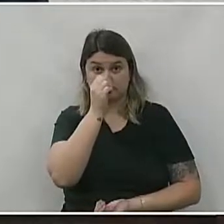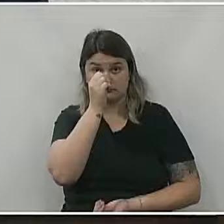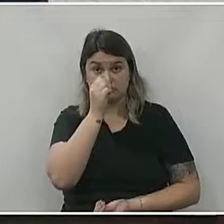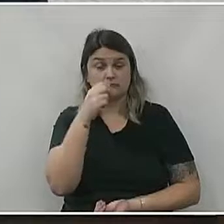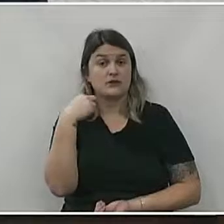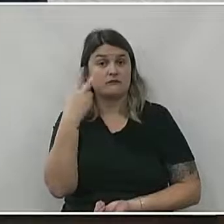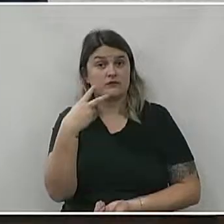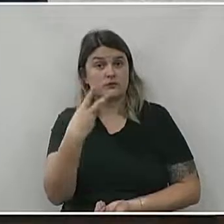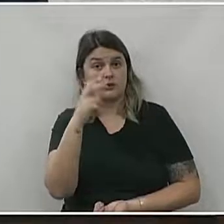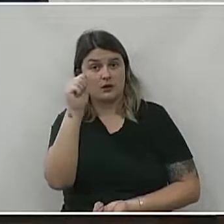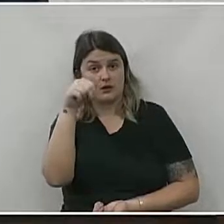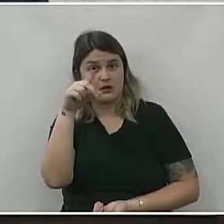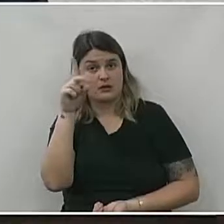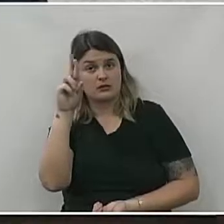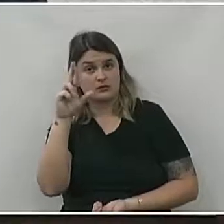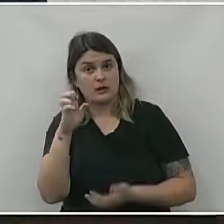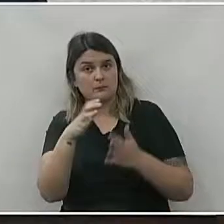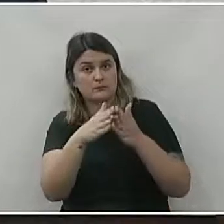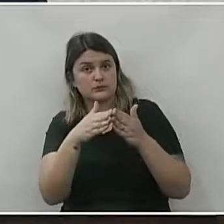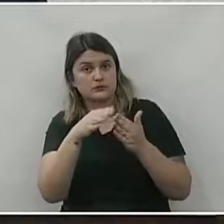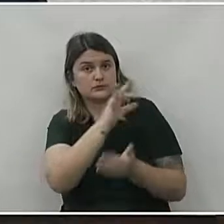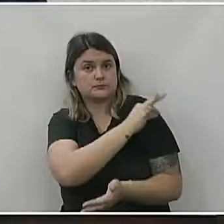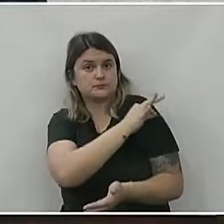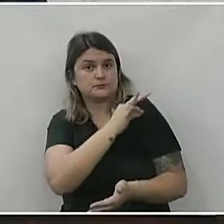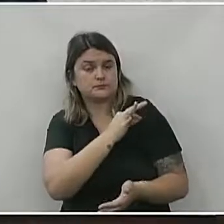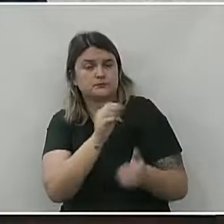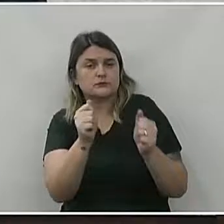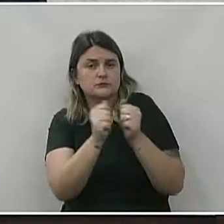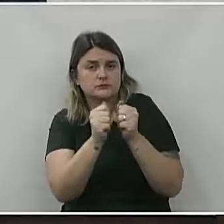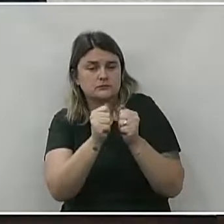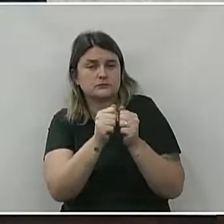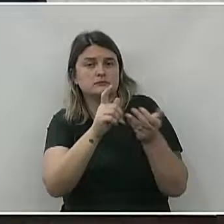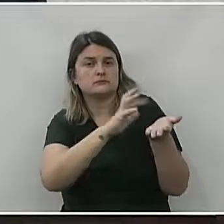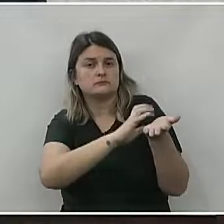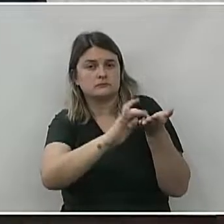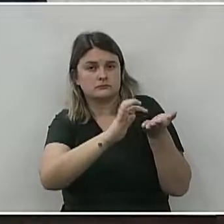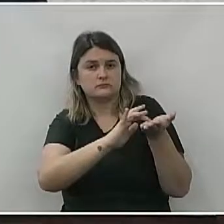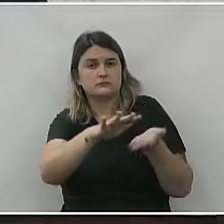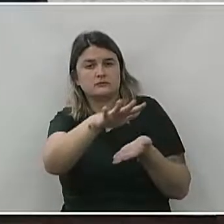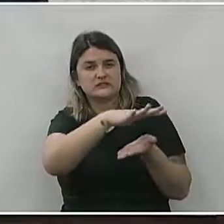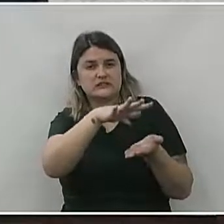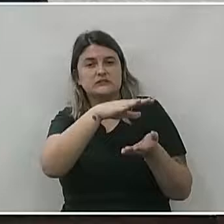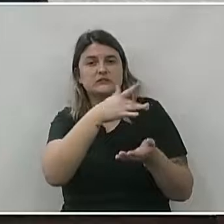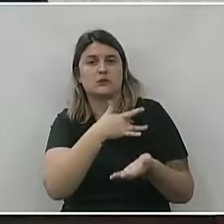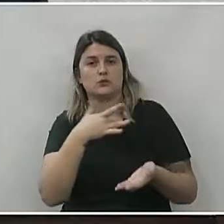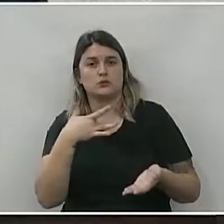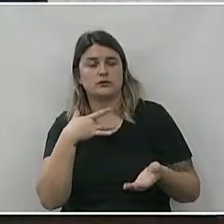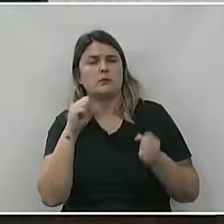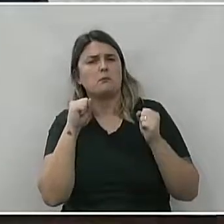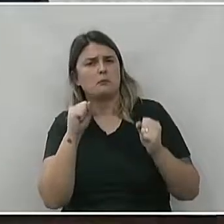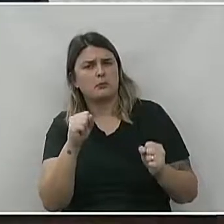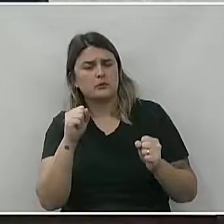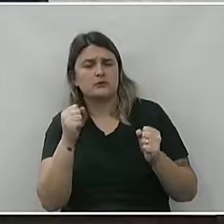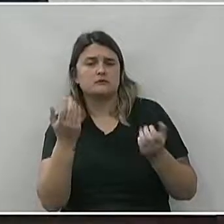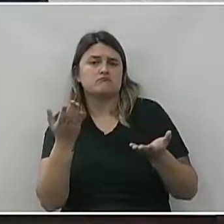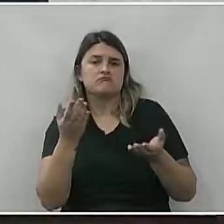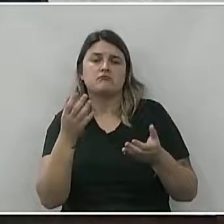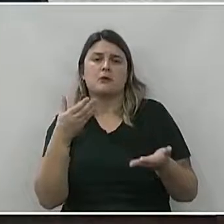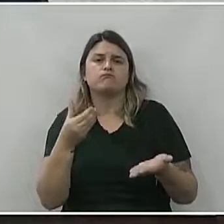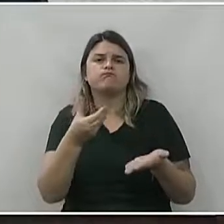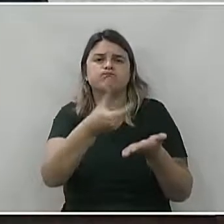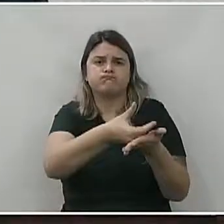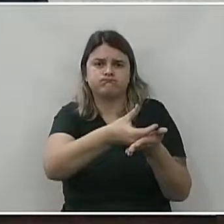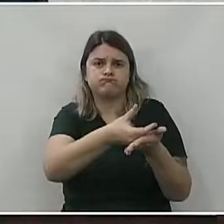do vereador André Cristiano Henrique, ao chefe do Poder Executivo, juntamente com a Secretaria de Saúde, posso, por meio de